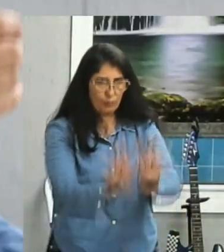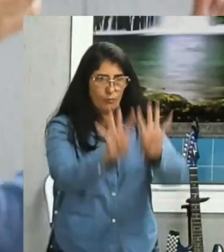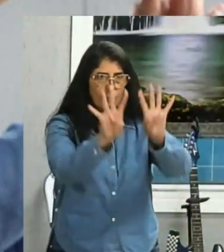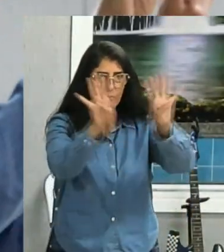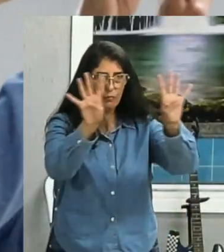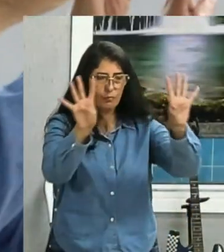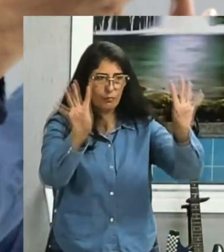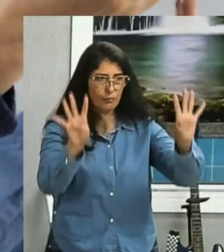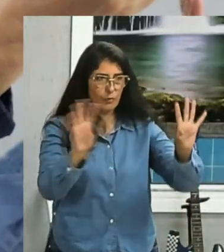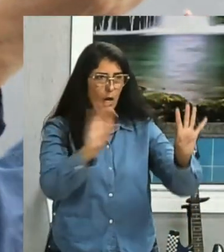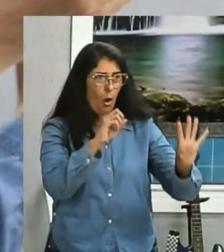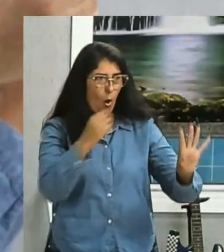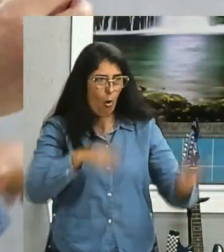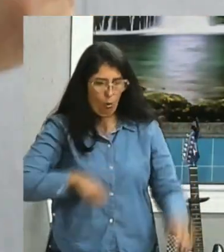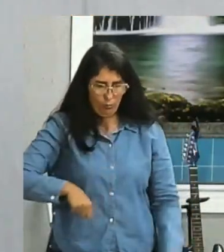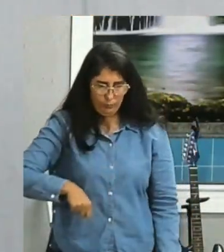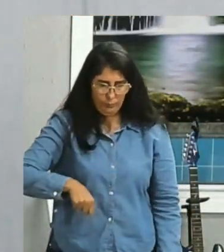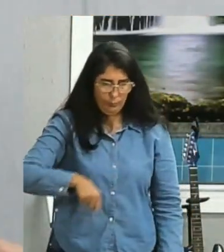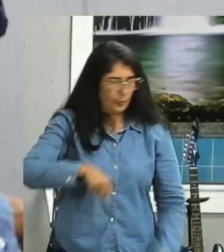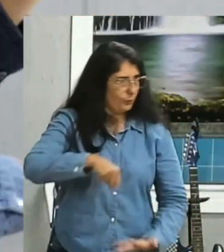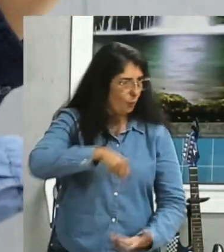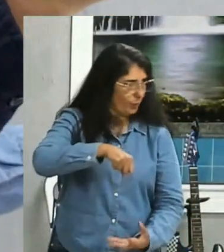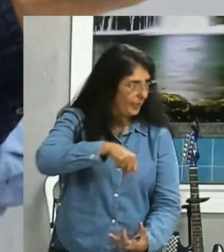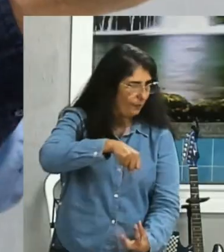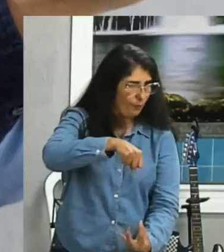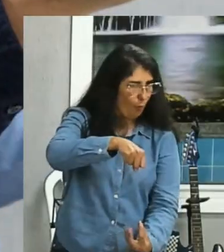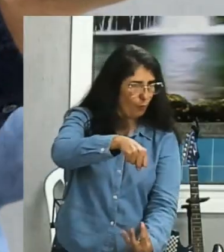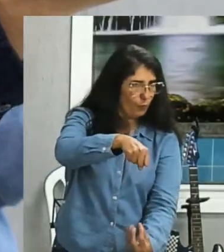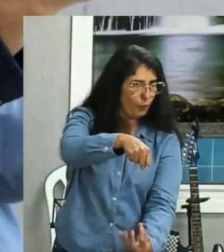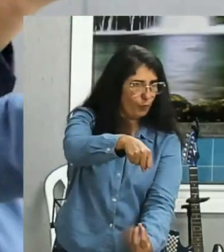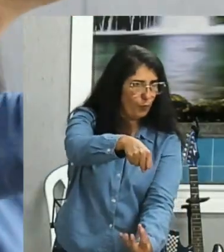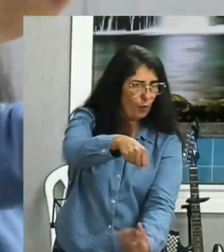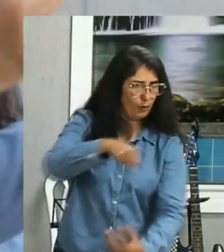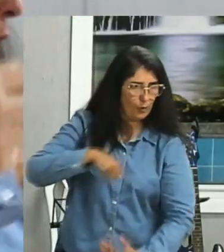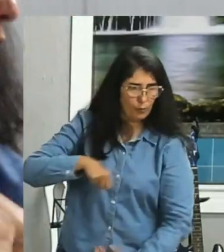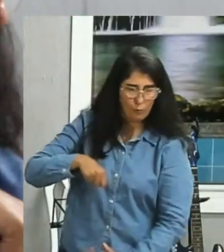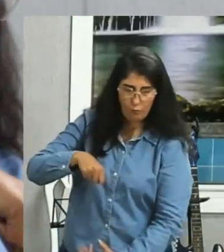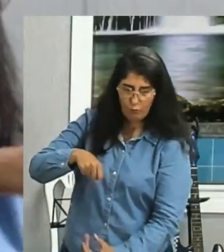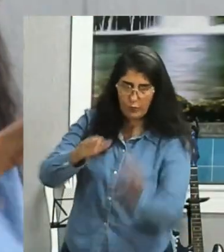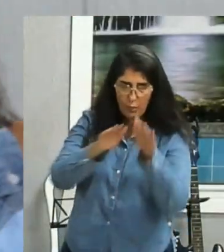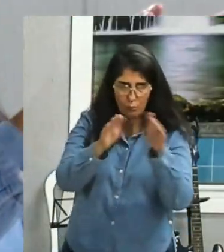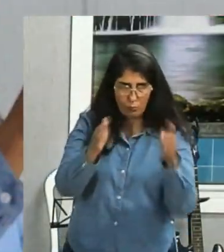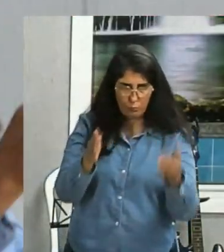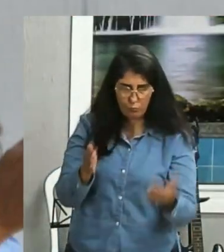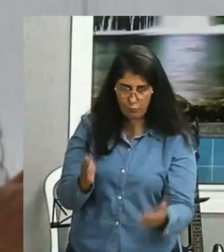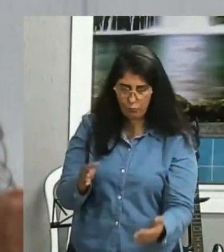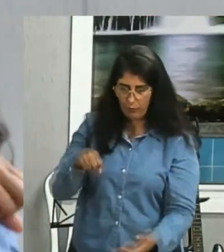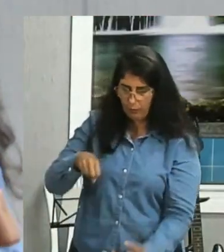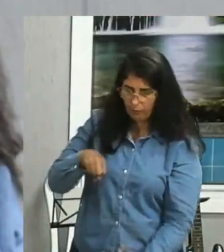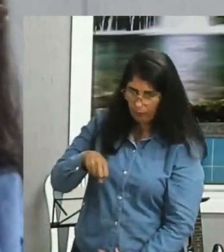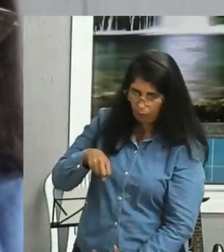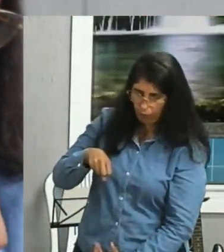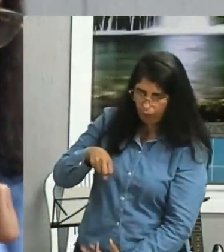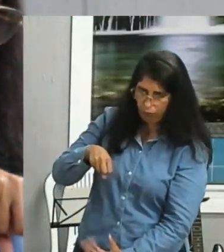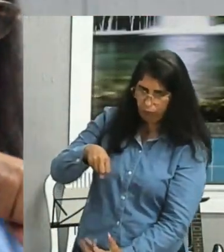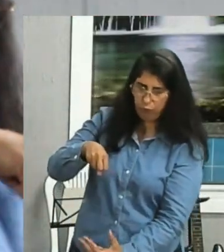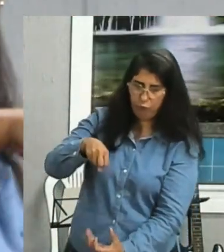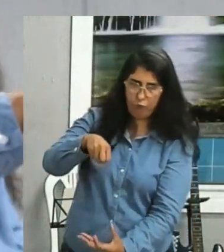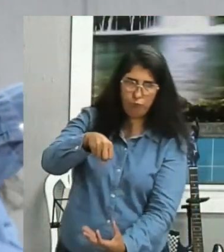que emitem luz, mas não luz própria. As